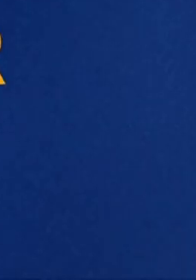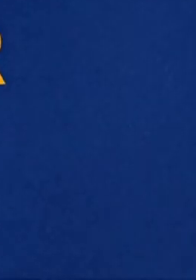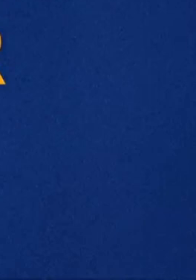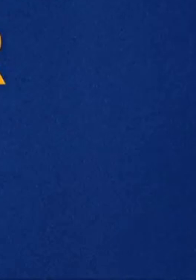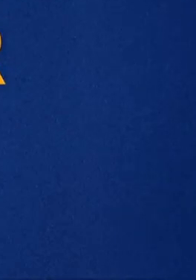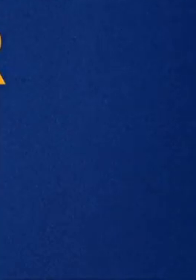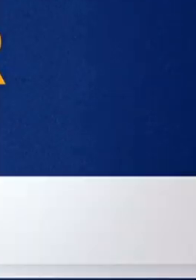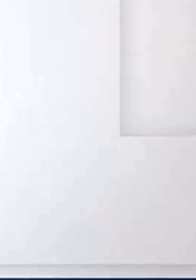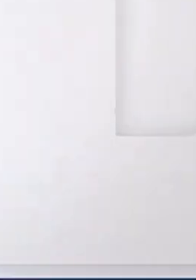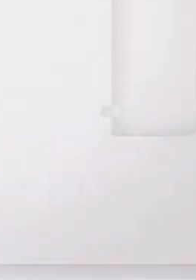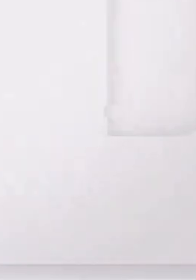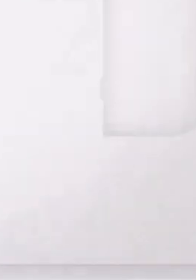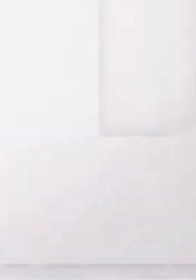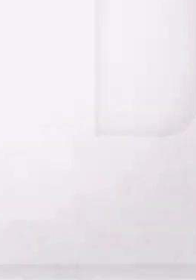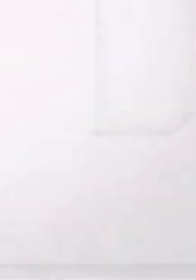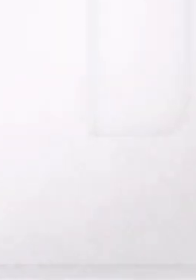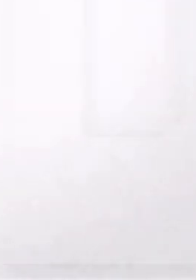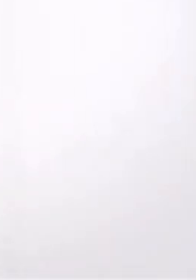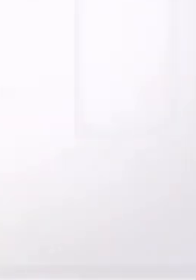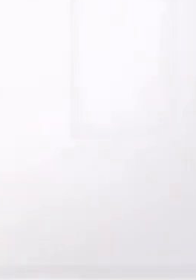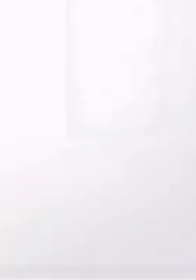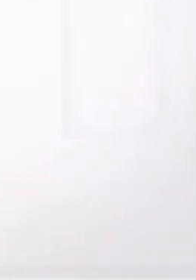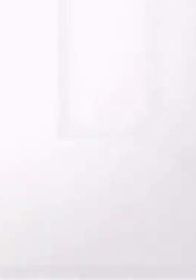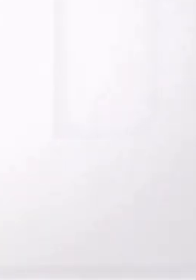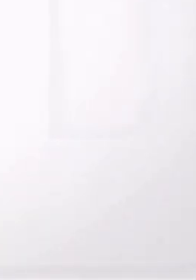Candidatos a vereador do PSD.